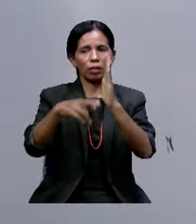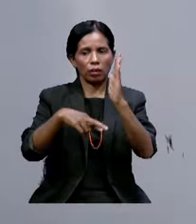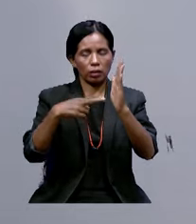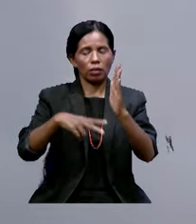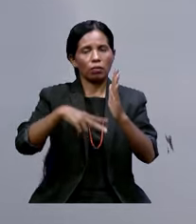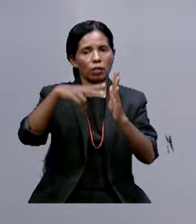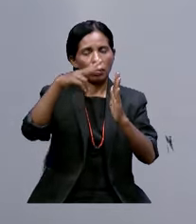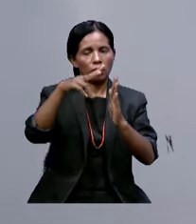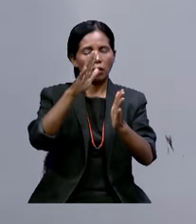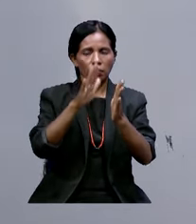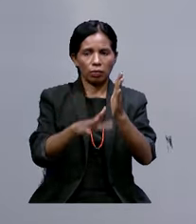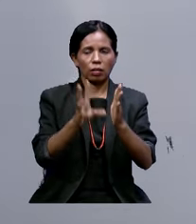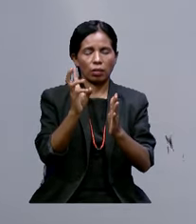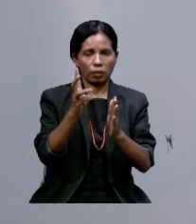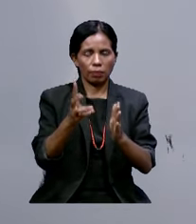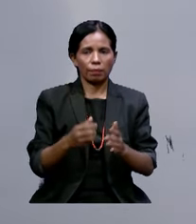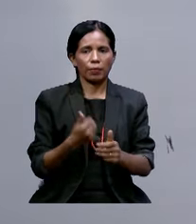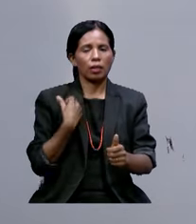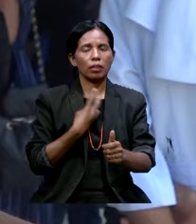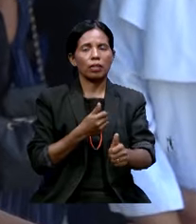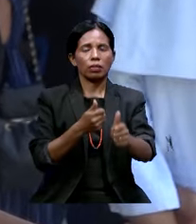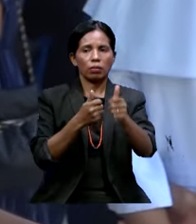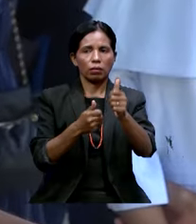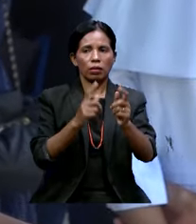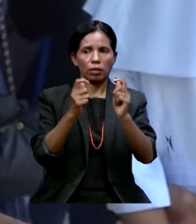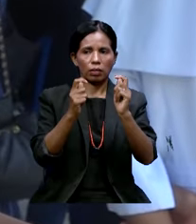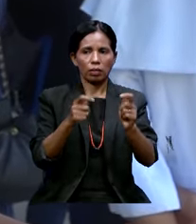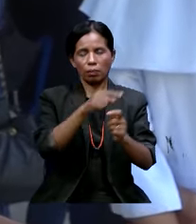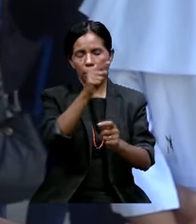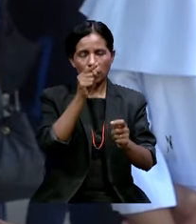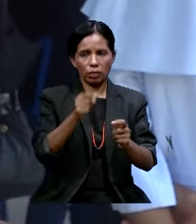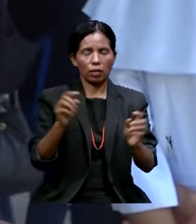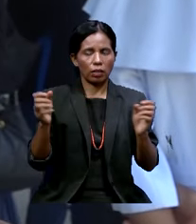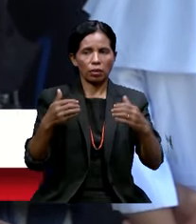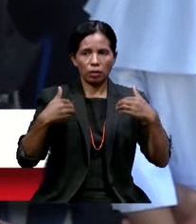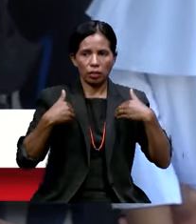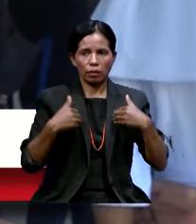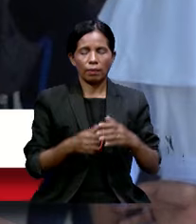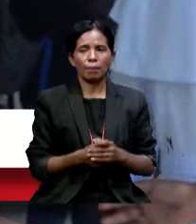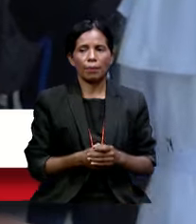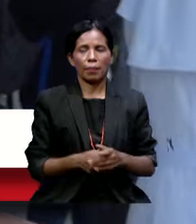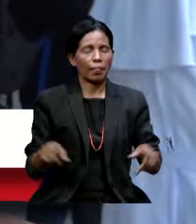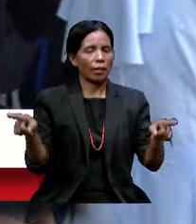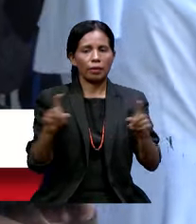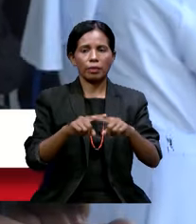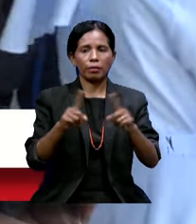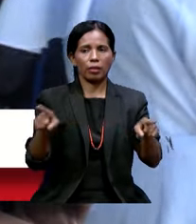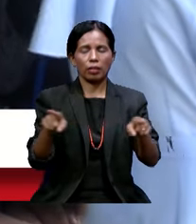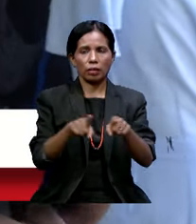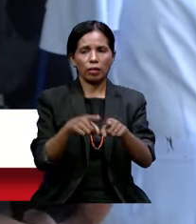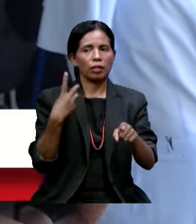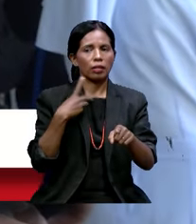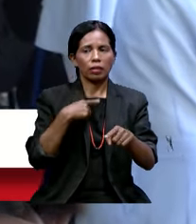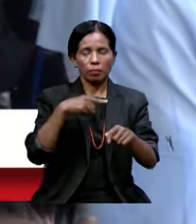valor mínimo ne nulo. E da tuir texta mas la levante as perguntas da tuir bat mima que ia. La hanesa, por exemplo, iteria ita